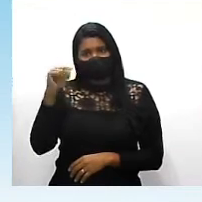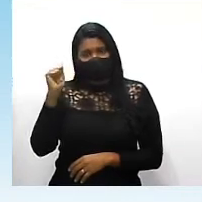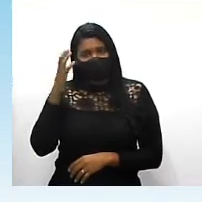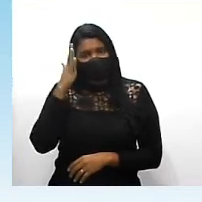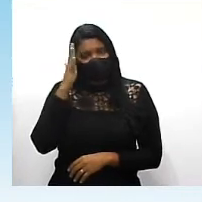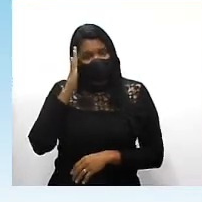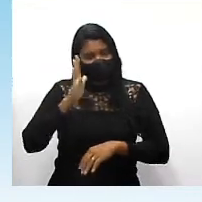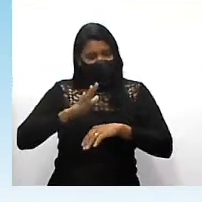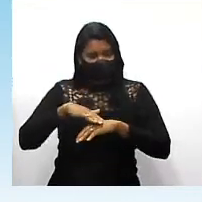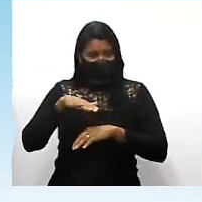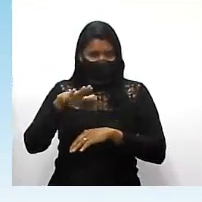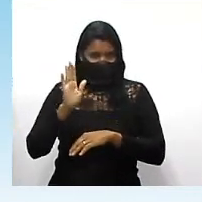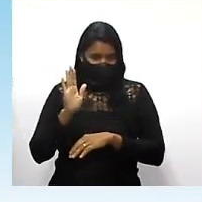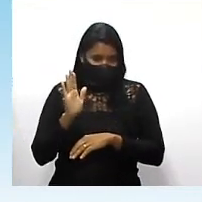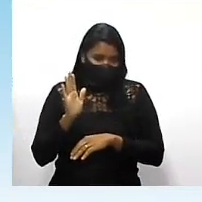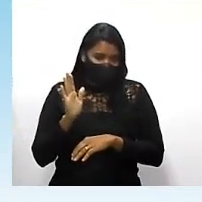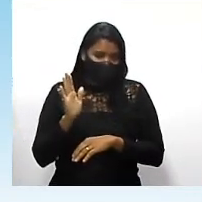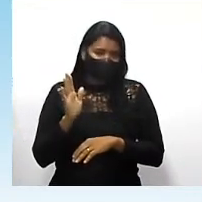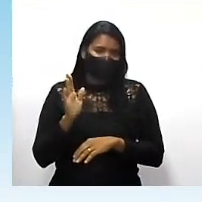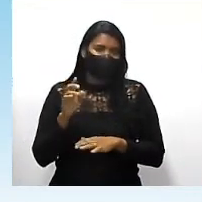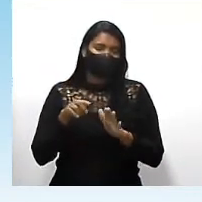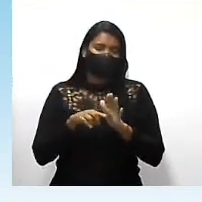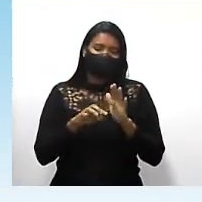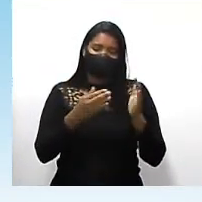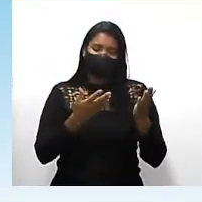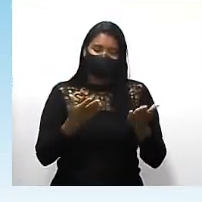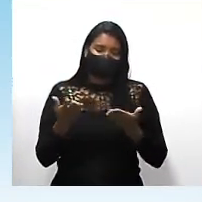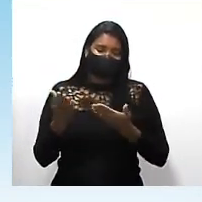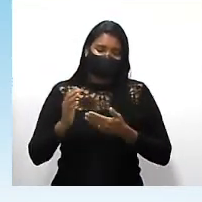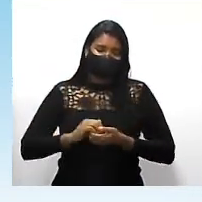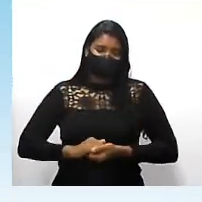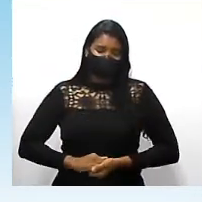pouquinho mais sobre essas questões.